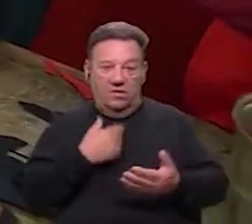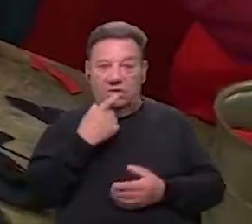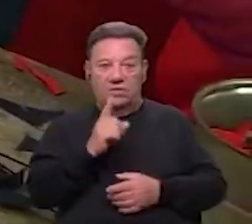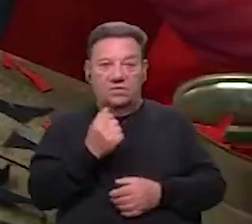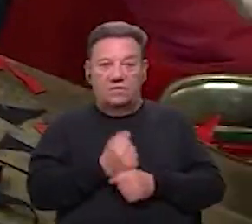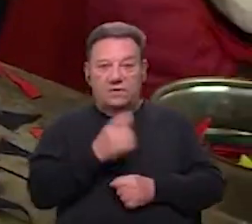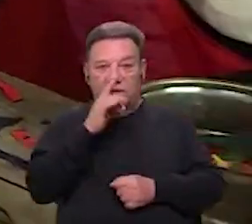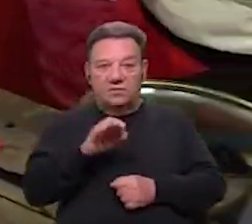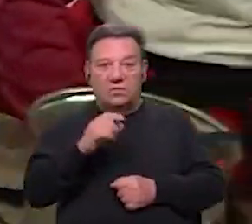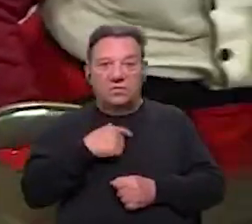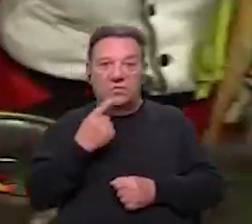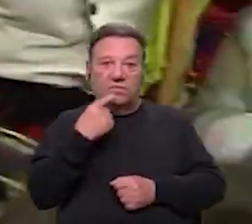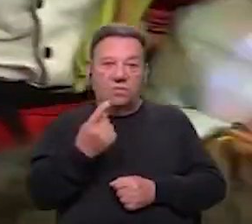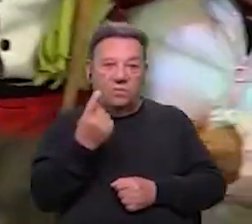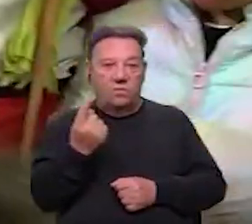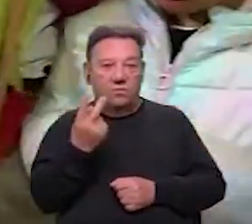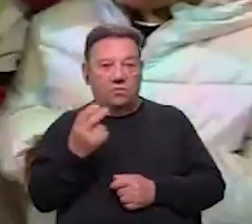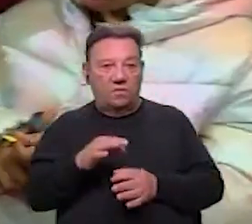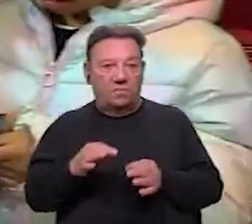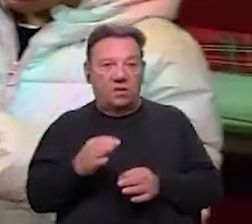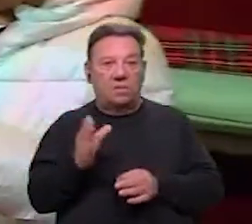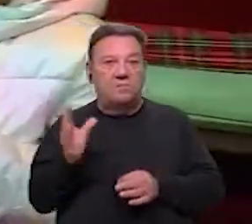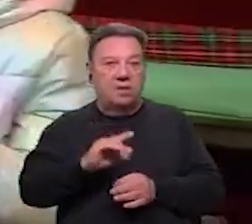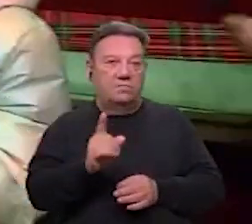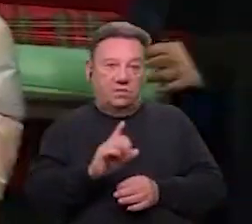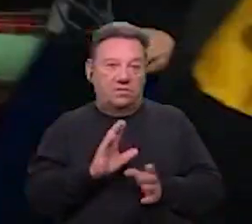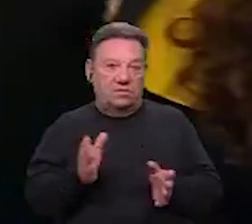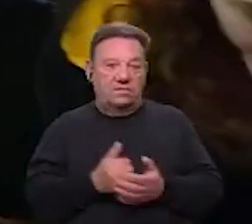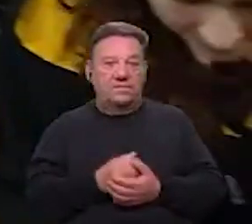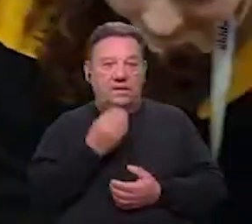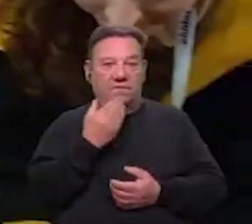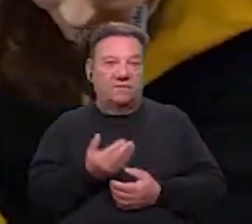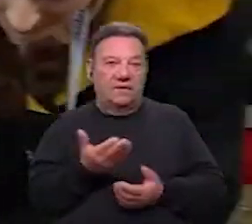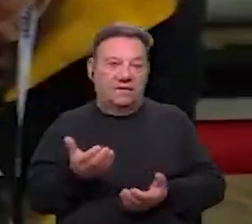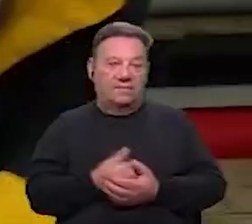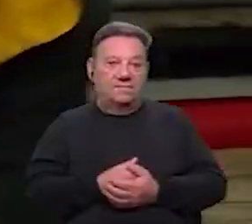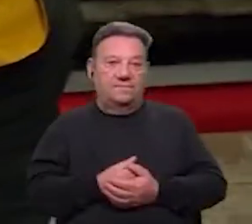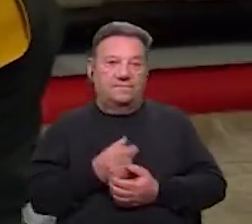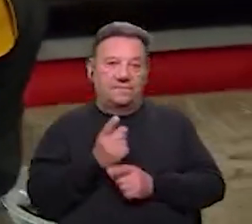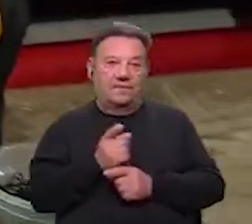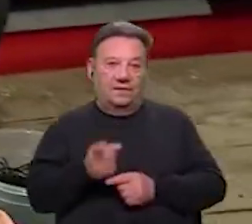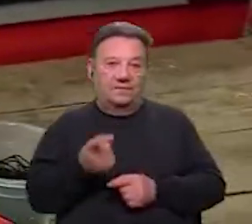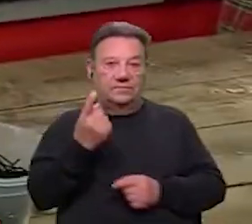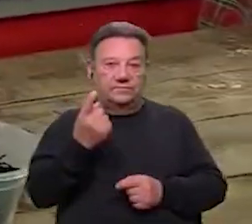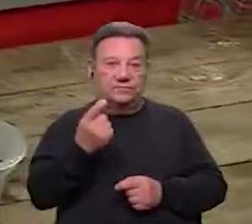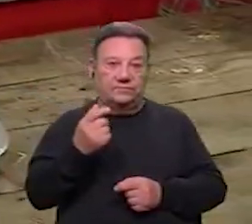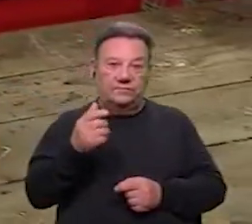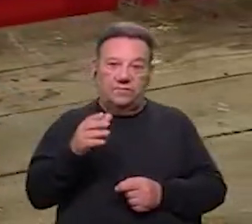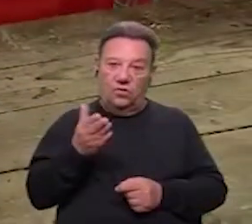uma seleção e que entrego um ou duas prendas, não pode ser mais que isso. Muito bem, muito obrigada. E aqui um